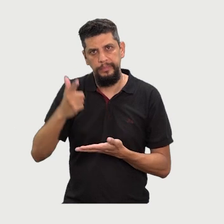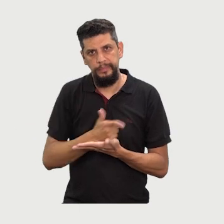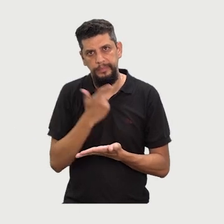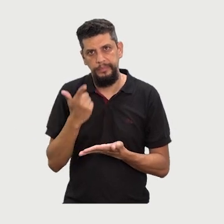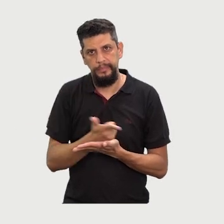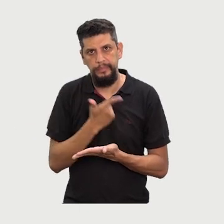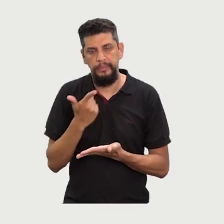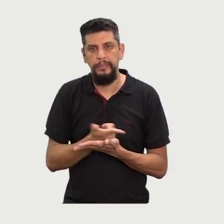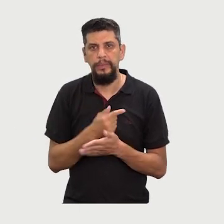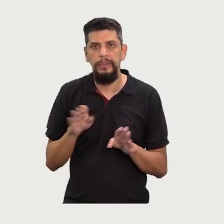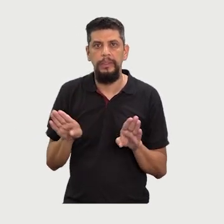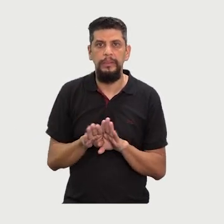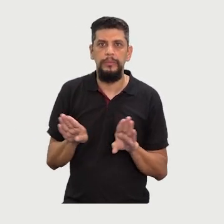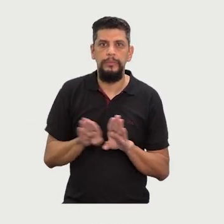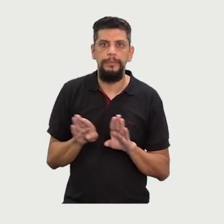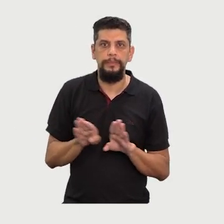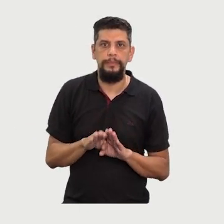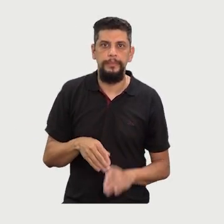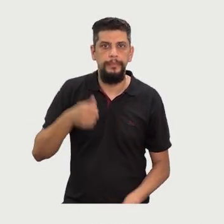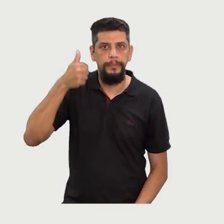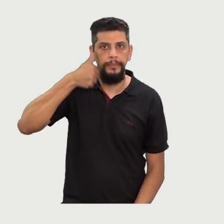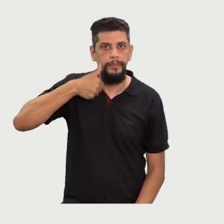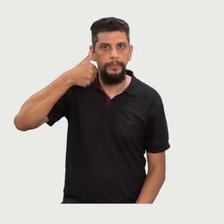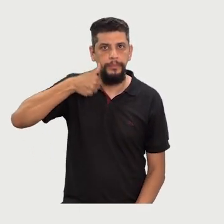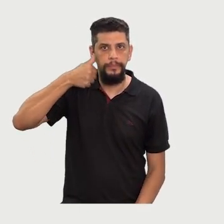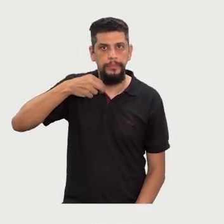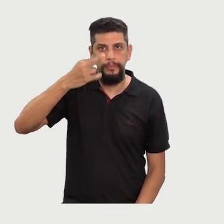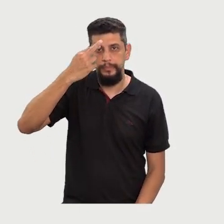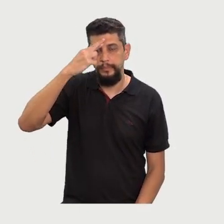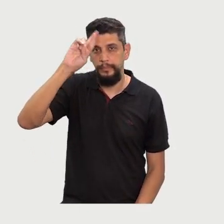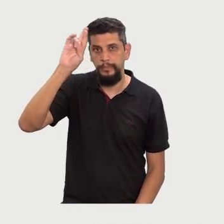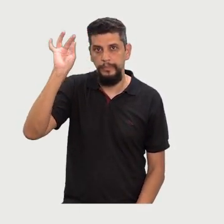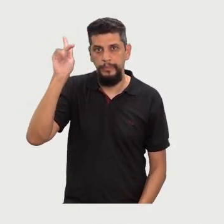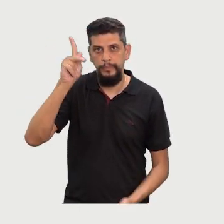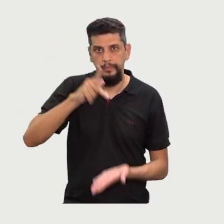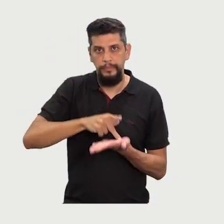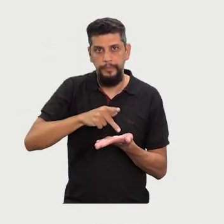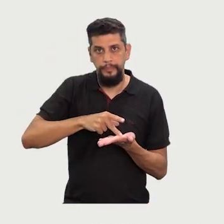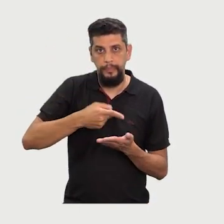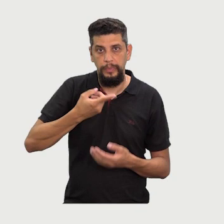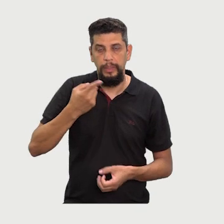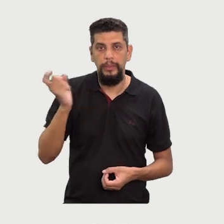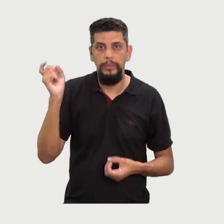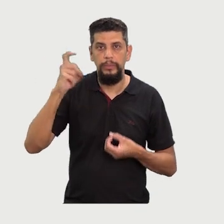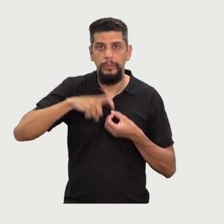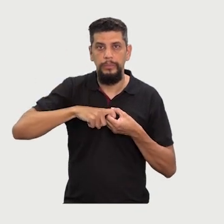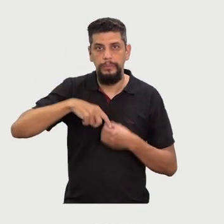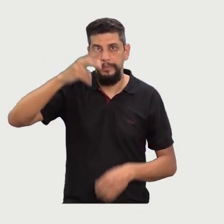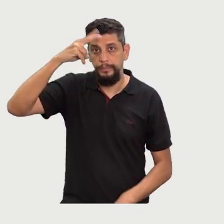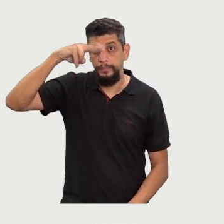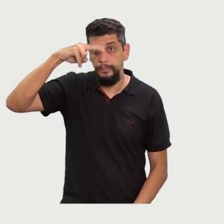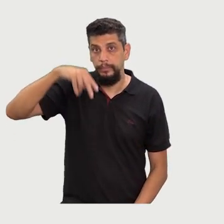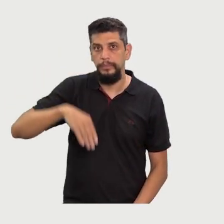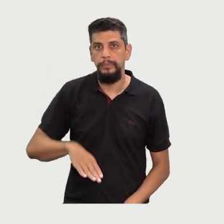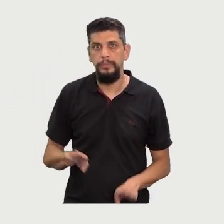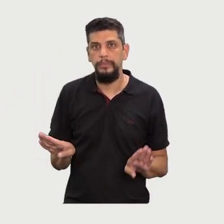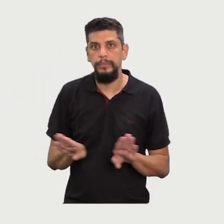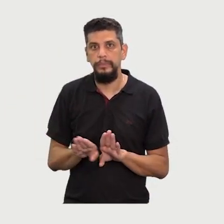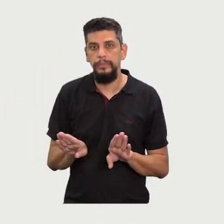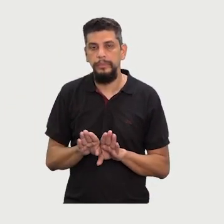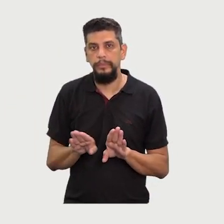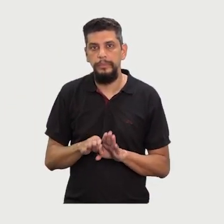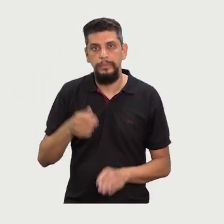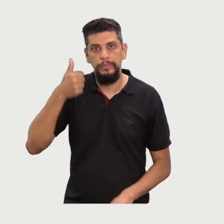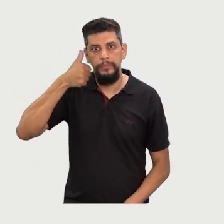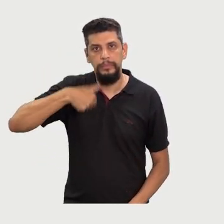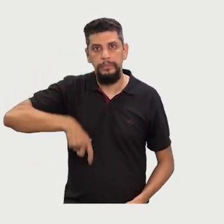livro? Além dessa, ele também tem A Senhora Verdade e A Dona História. Ah, e uma que vocês devem conhecer muito, que